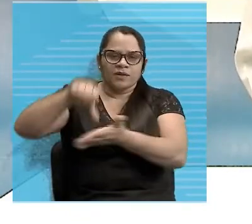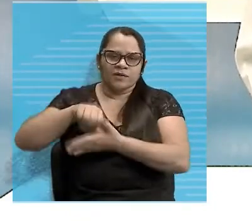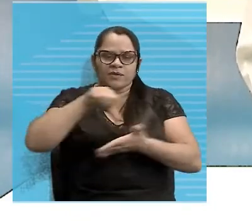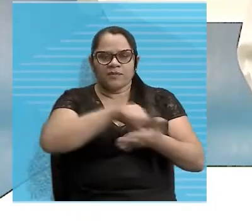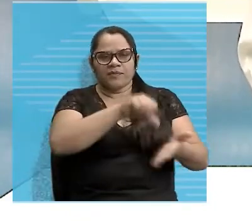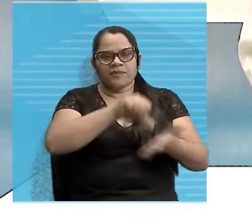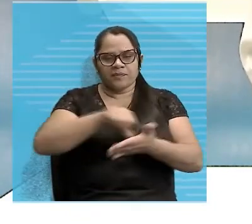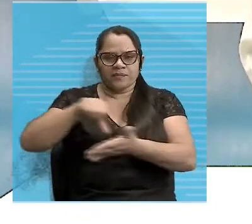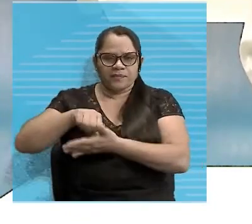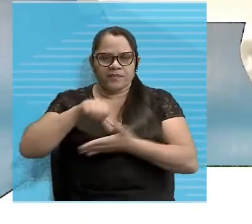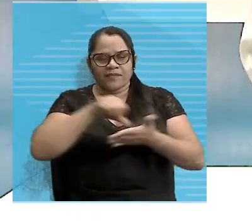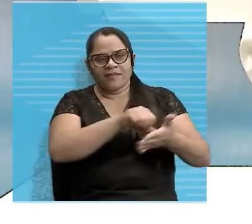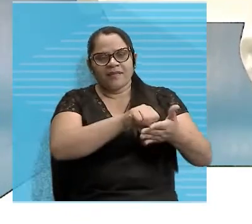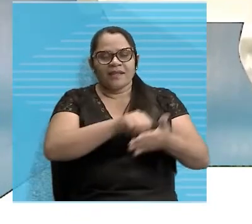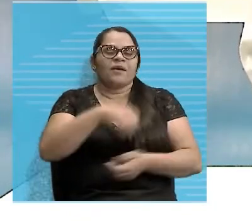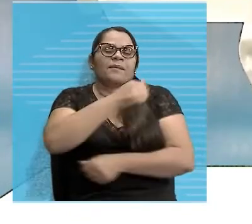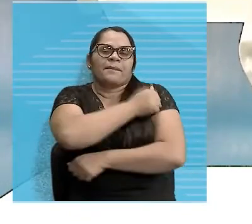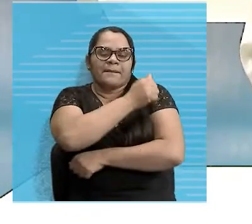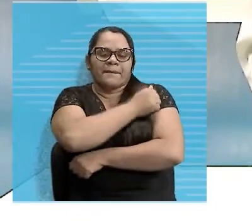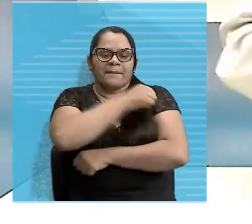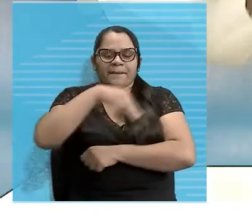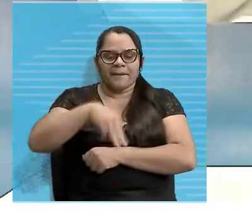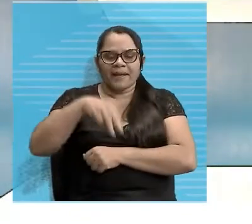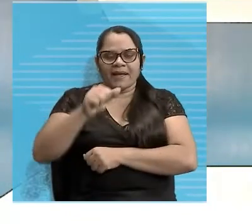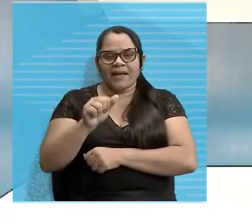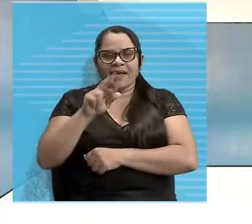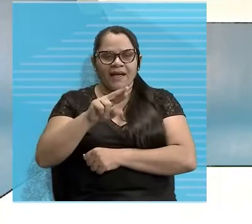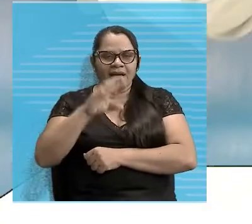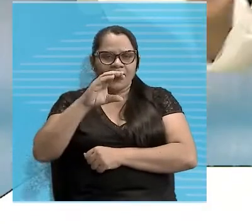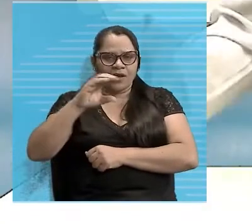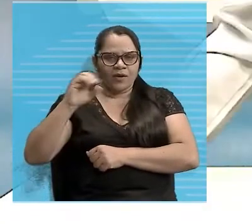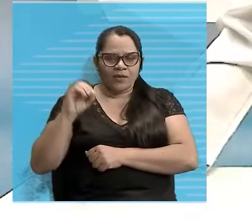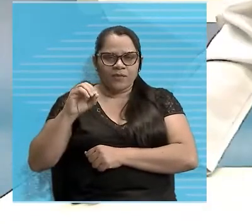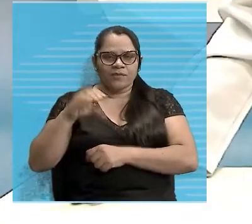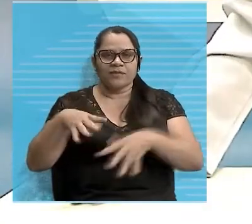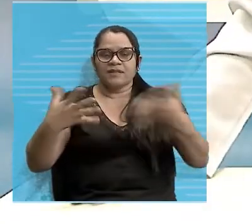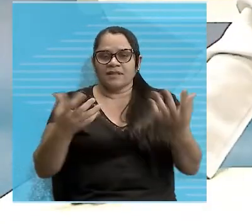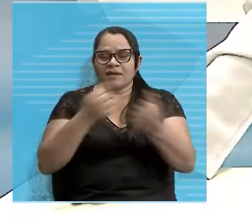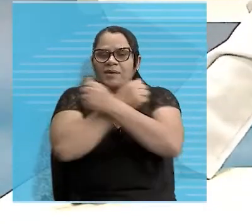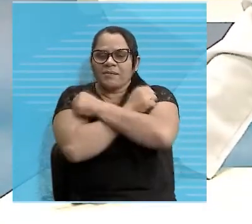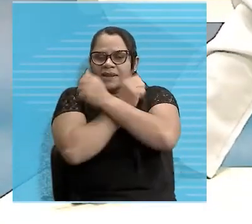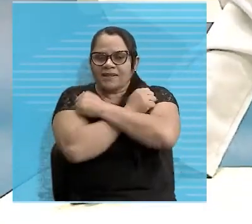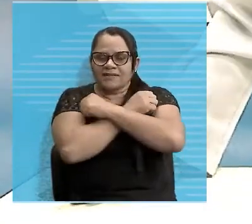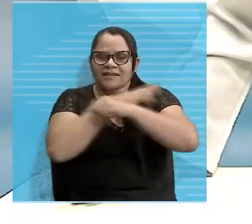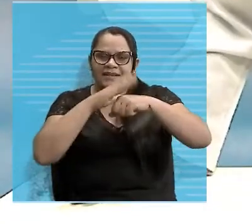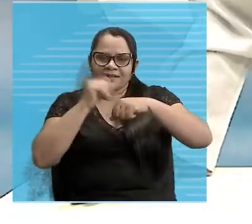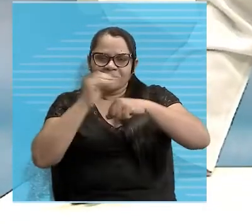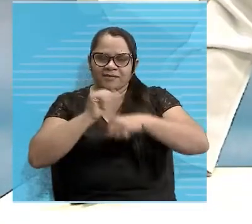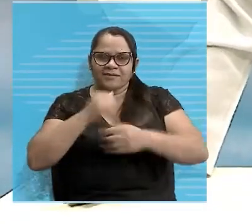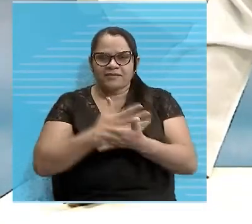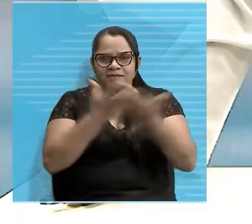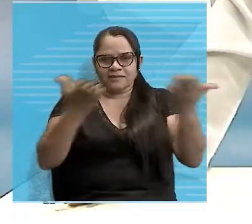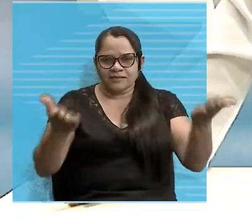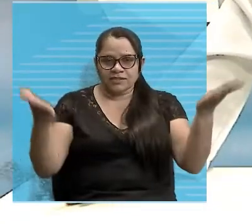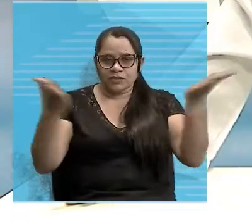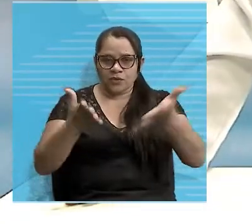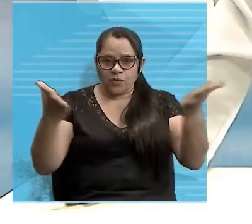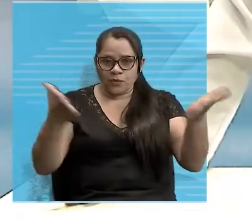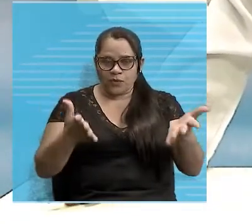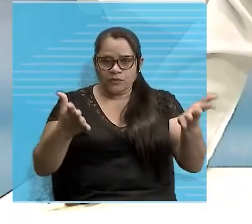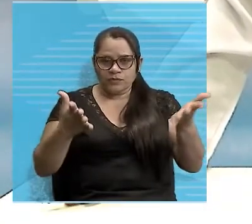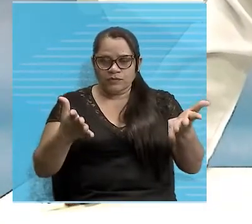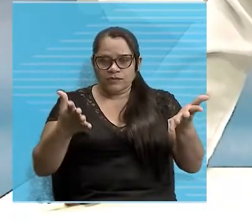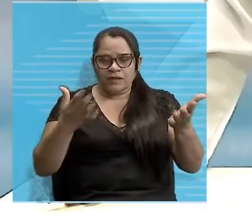Vinícius também do YouTube marcando presença. Galera esperta, aquele abraço carinhoso em vocês, tá bom? E hoje nós vamos falar sobre